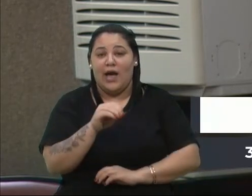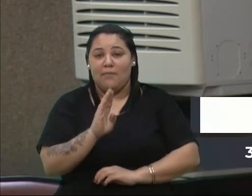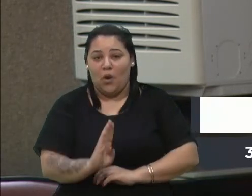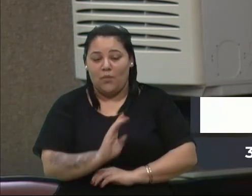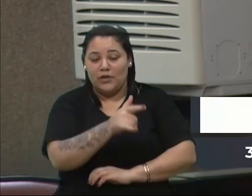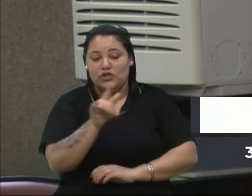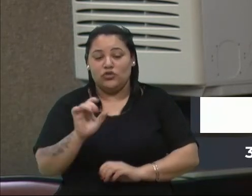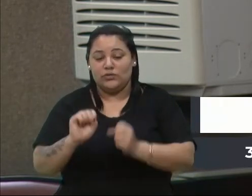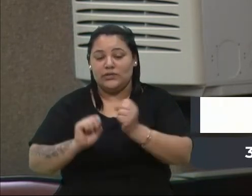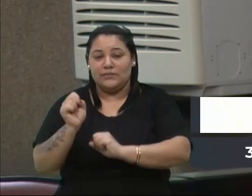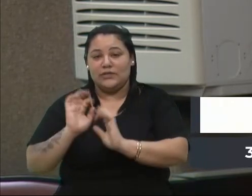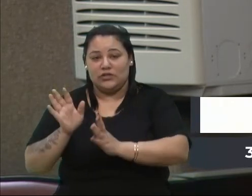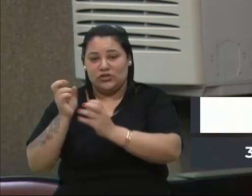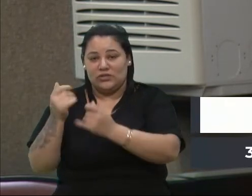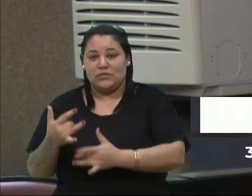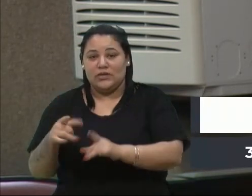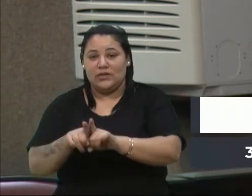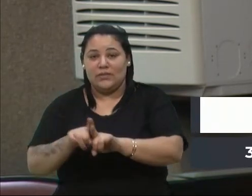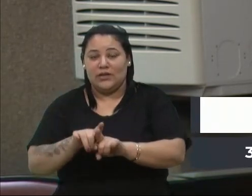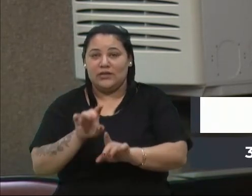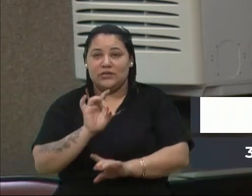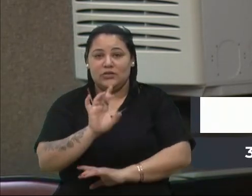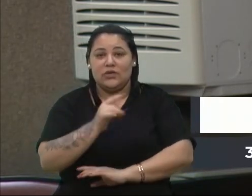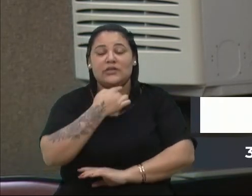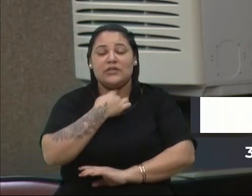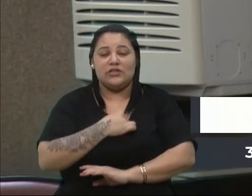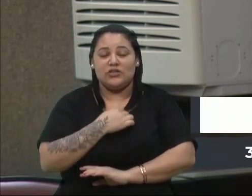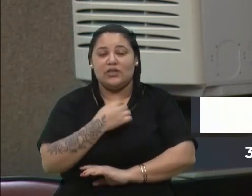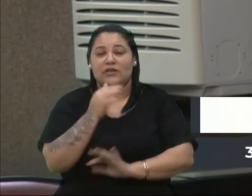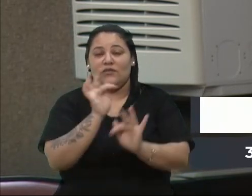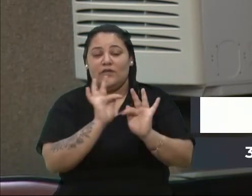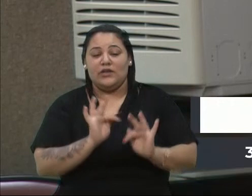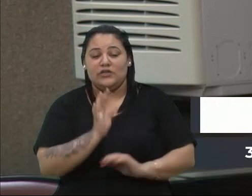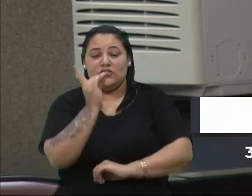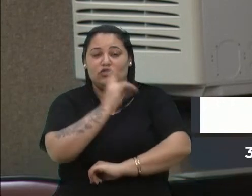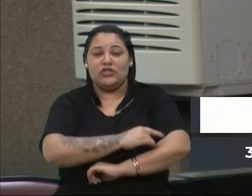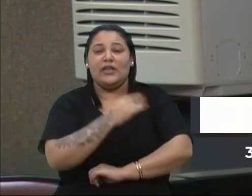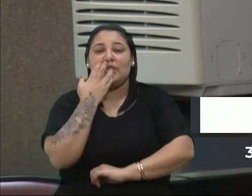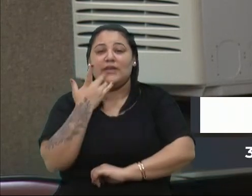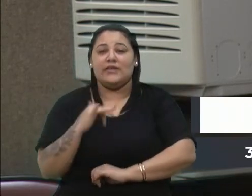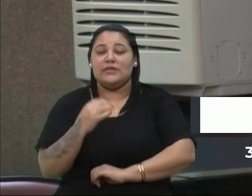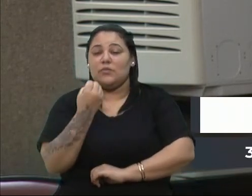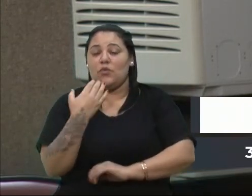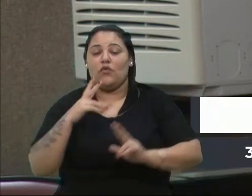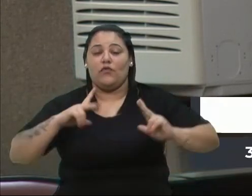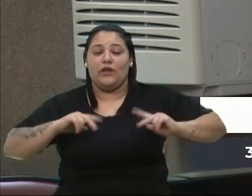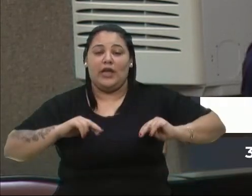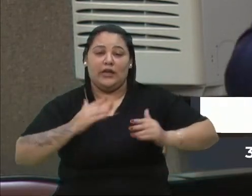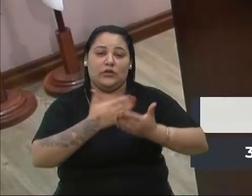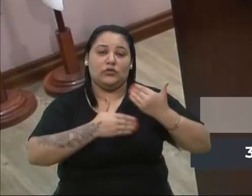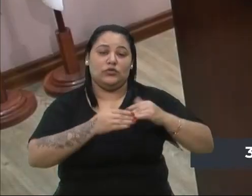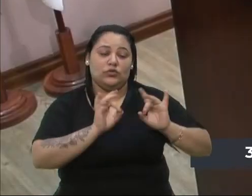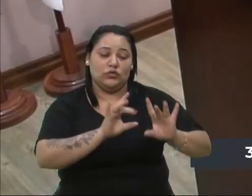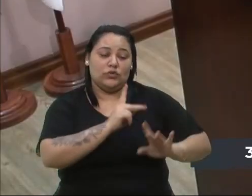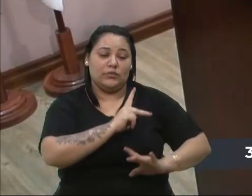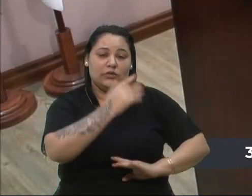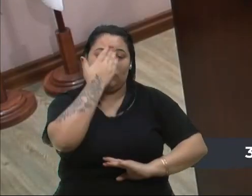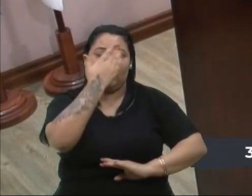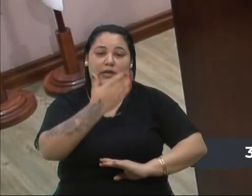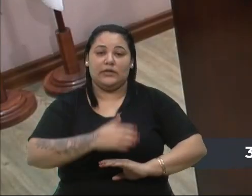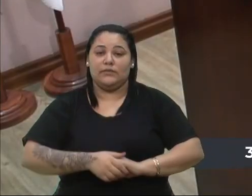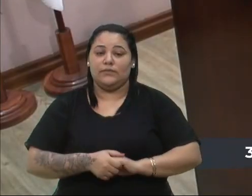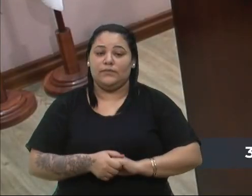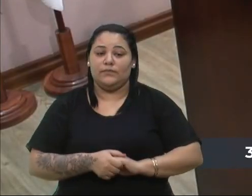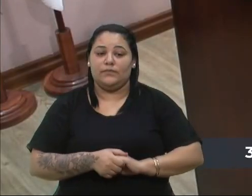empresas citadas. No mais, desejar a todos um feliz Dia das Crianças, um bom feriado a todos. Obrigado, presidente. Obrigado.